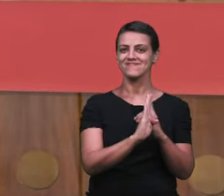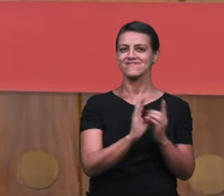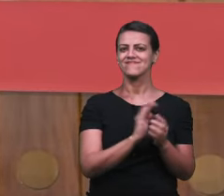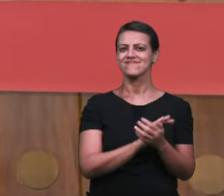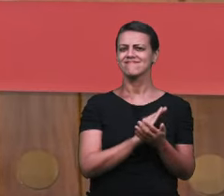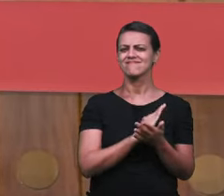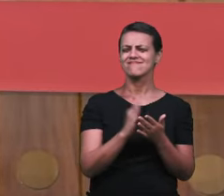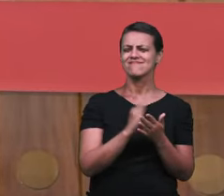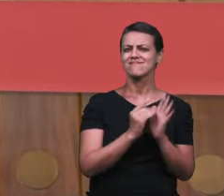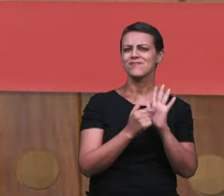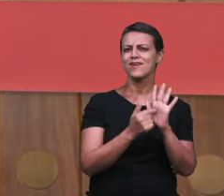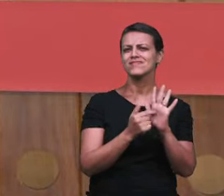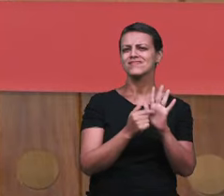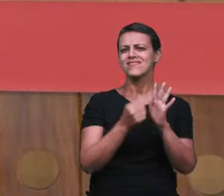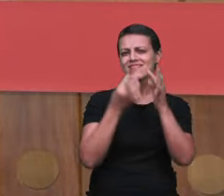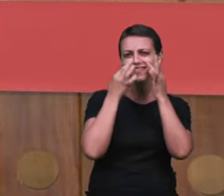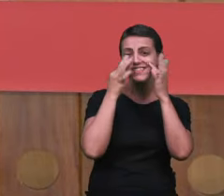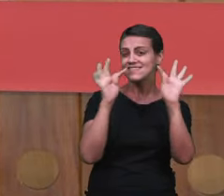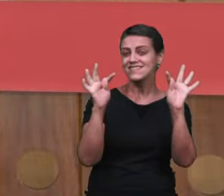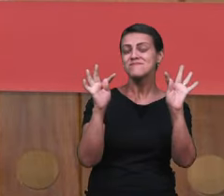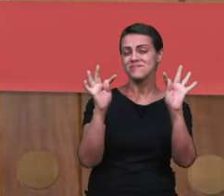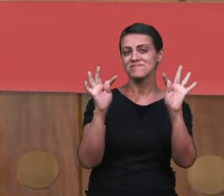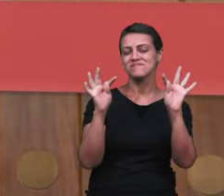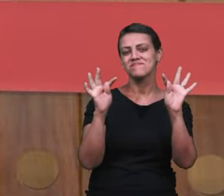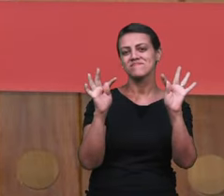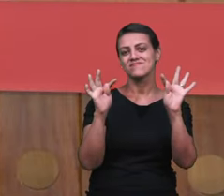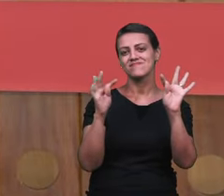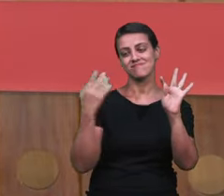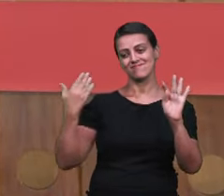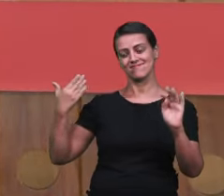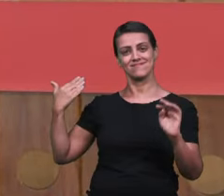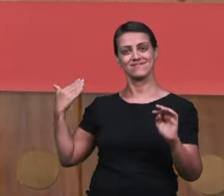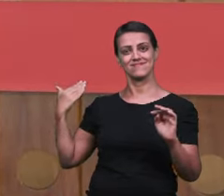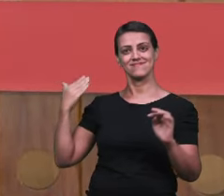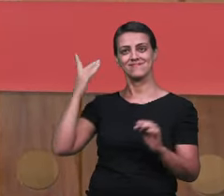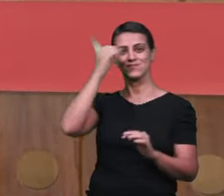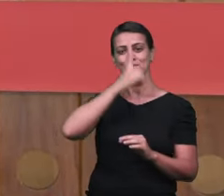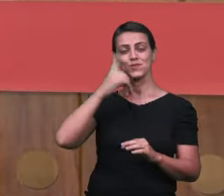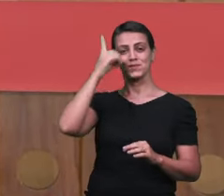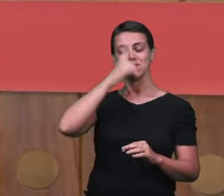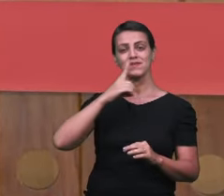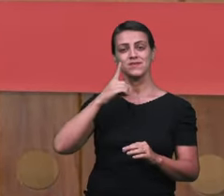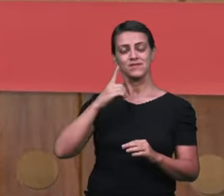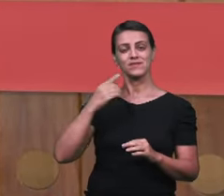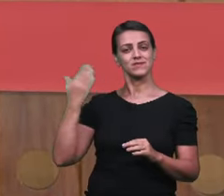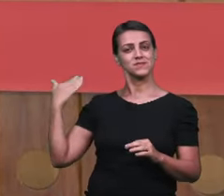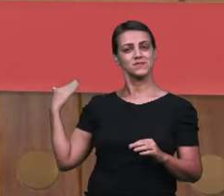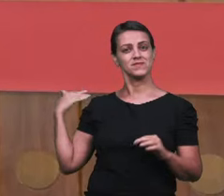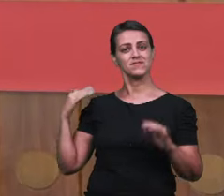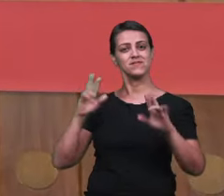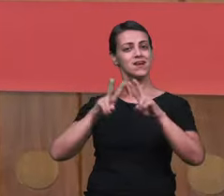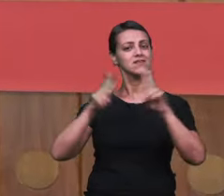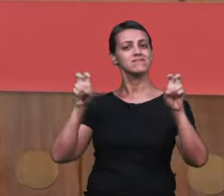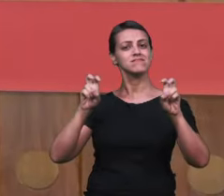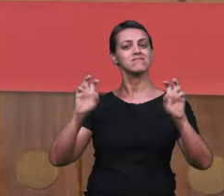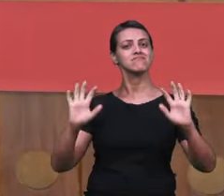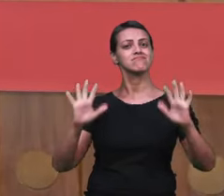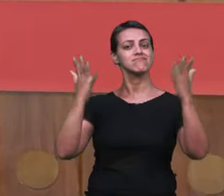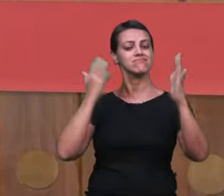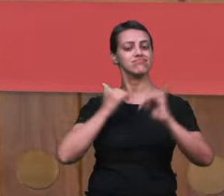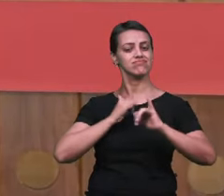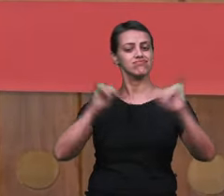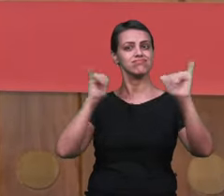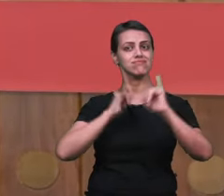pequenos testemunhos relacionados àquilo que aconteceu na última semana, através da proclamação feita para o